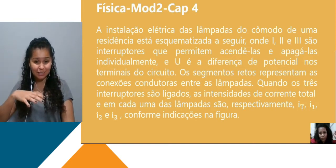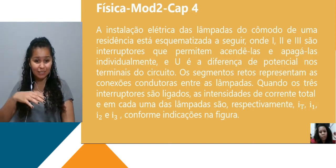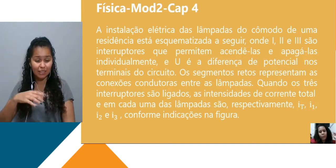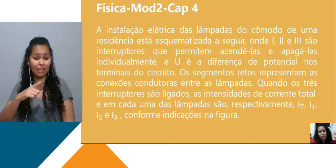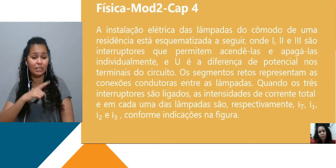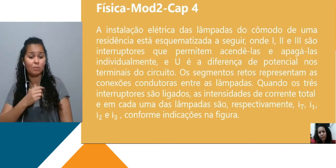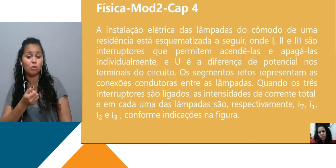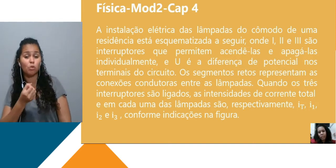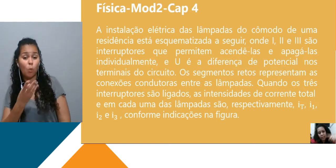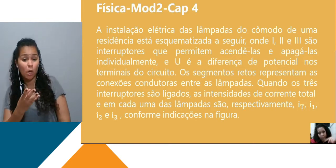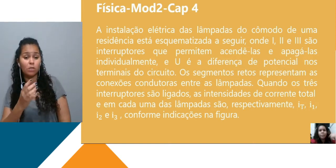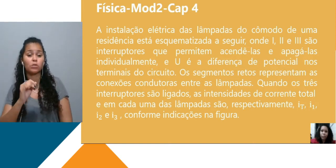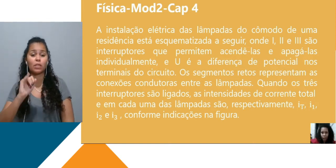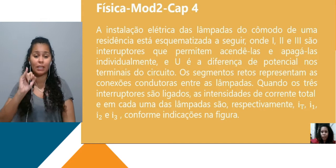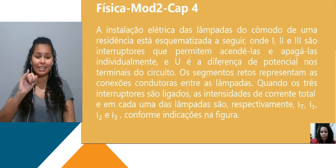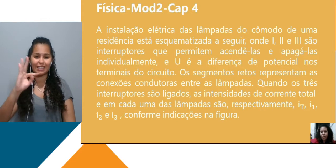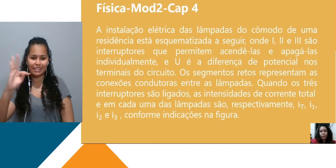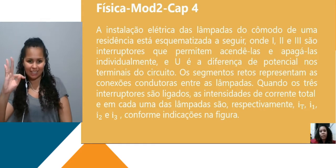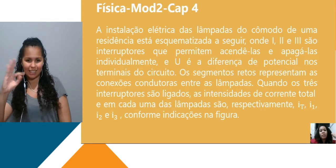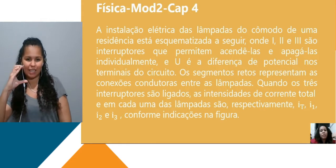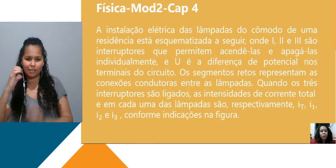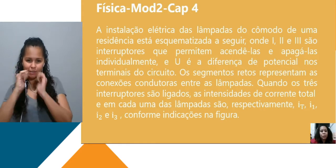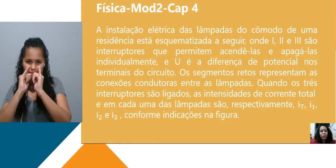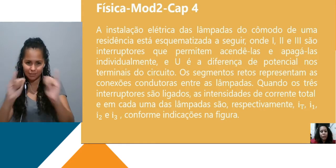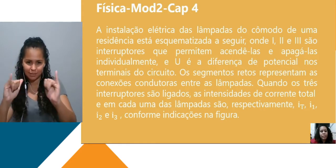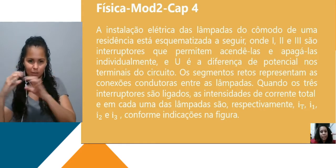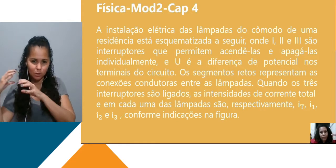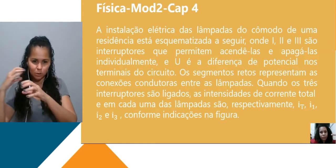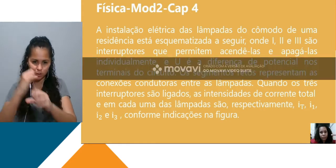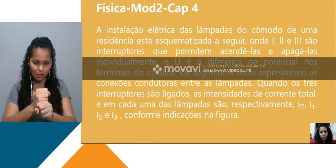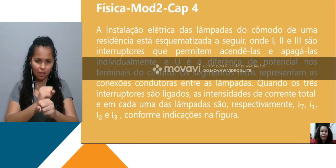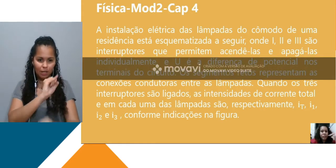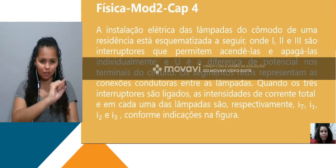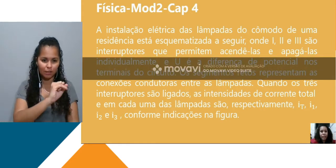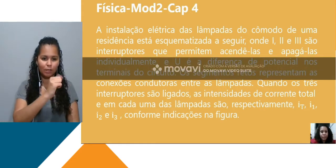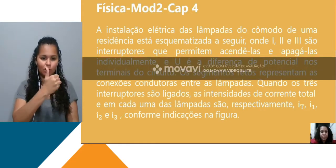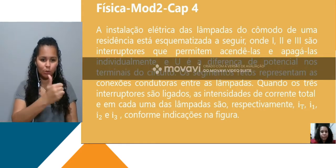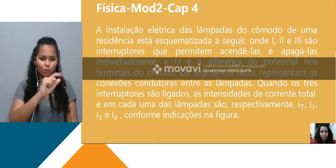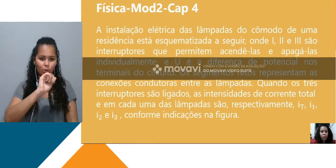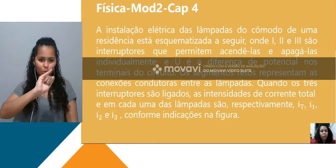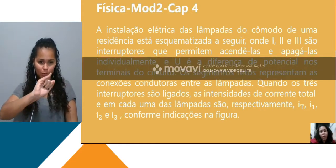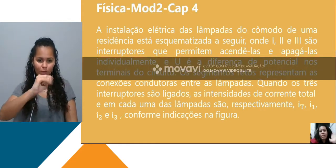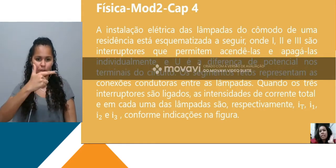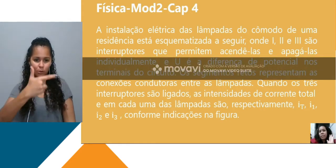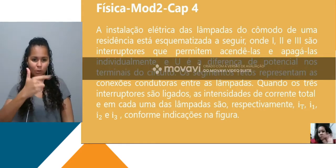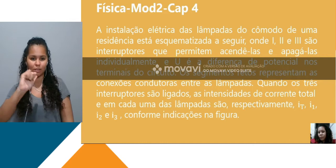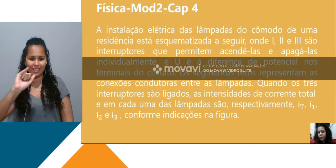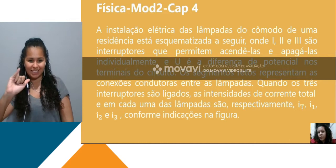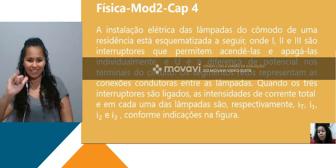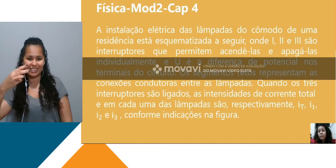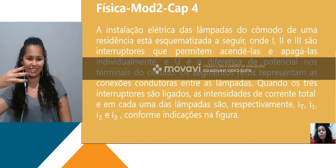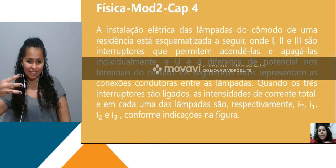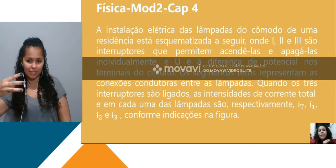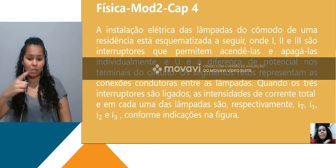são, respectivamente, IT, corrente total, e 1, e 2 e 3, corrente de cada lâmpada, conforme a indicação da